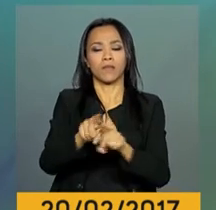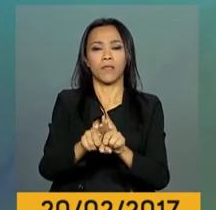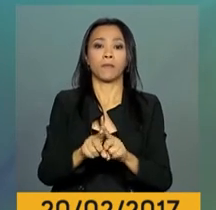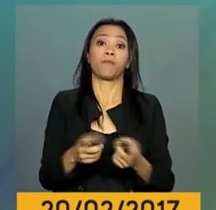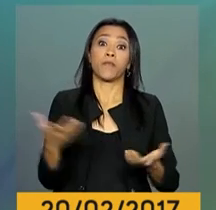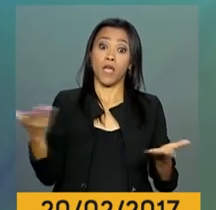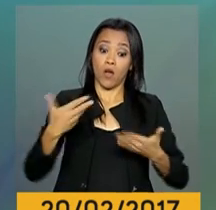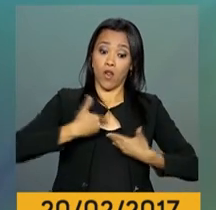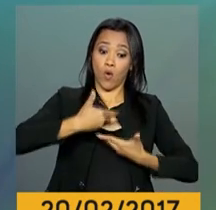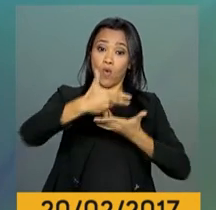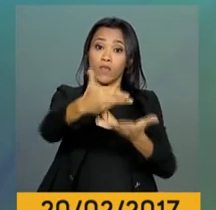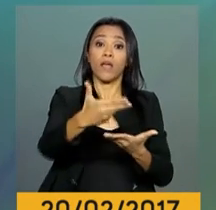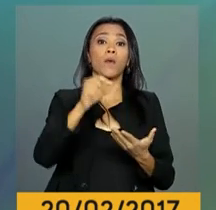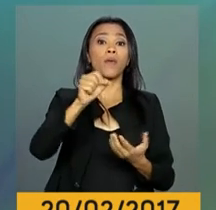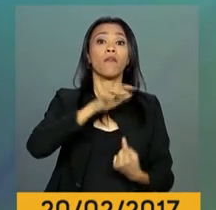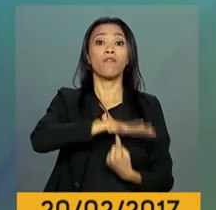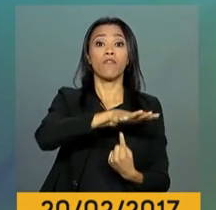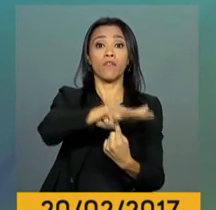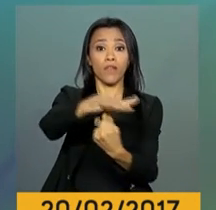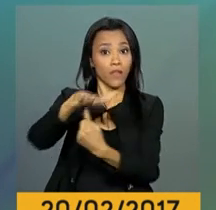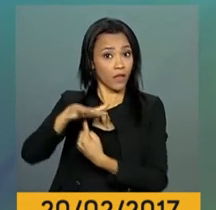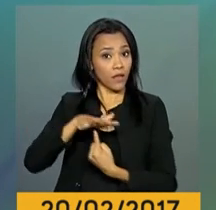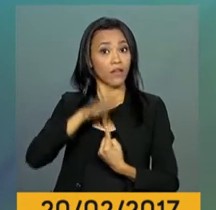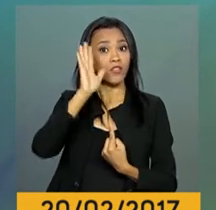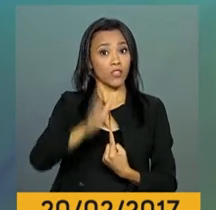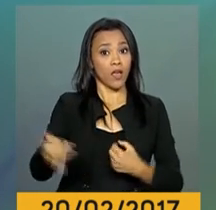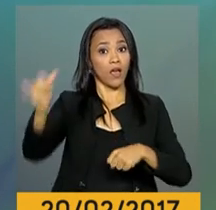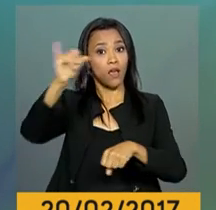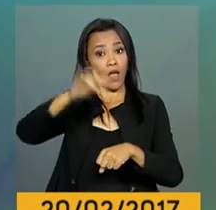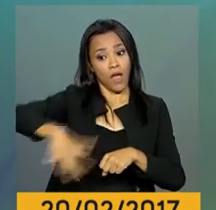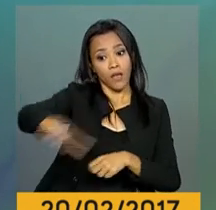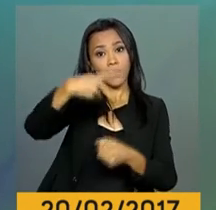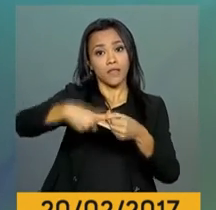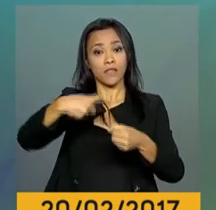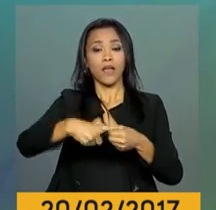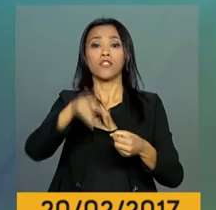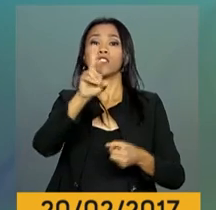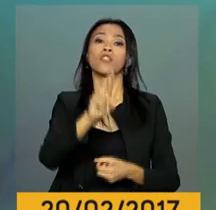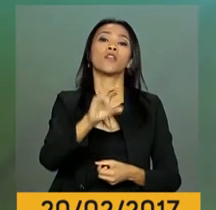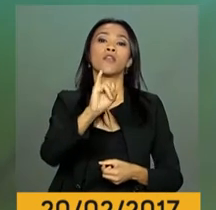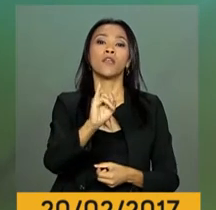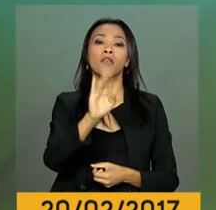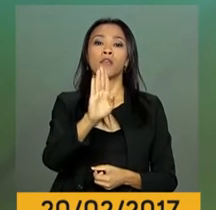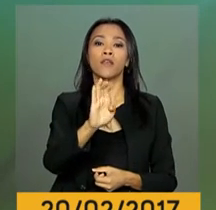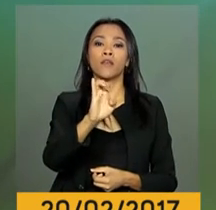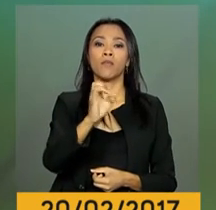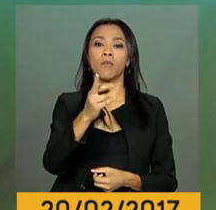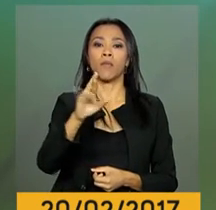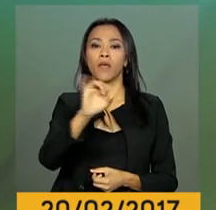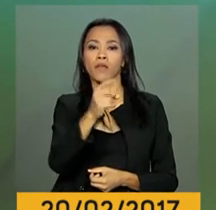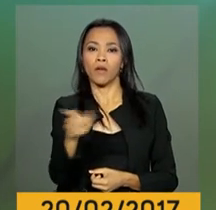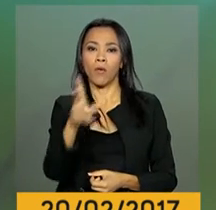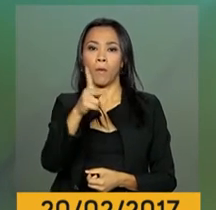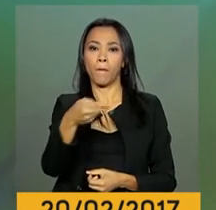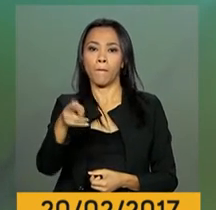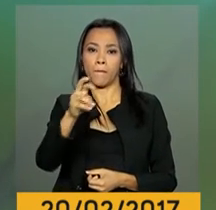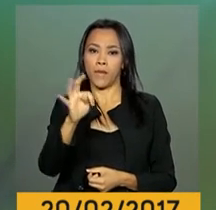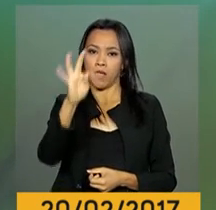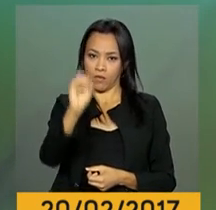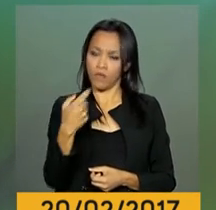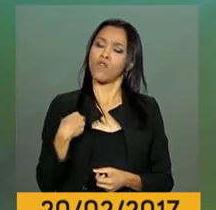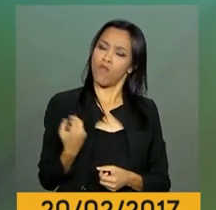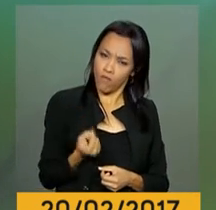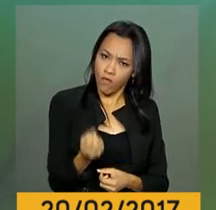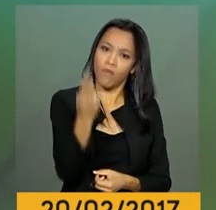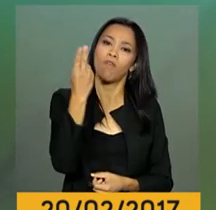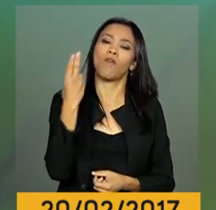para a feira que se dará, a feira já tradicional em Ribeirão Preto. E eu vou, não é? Quero estar lá com todos vocês para,